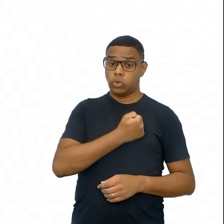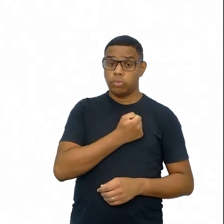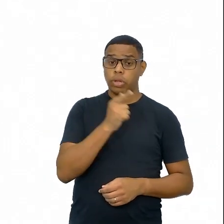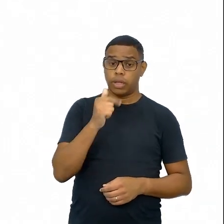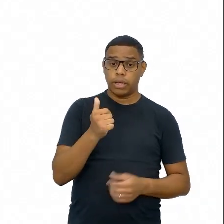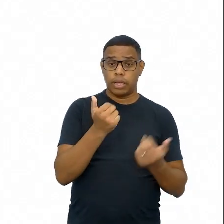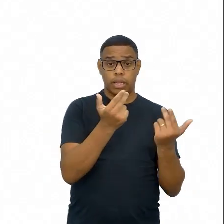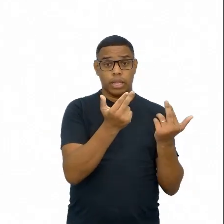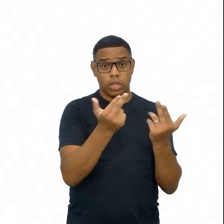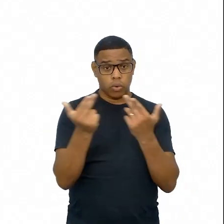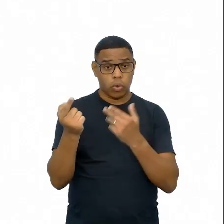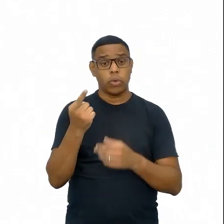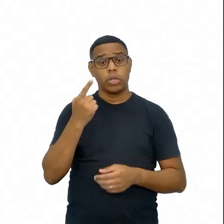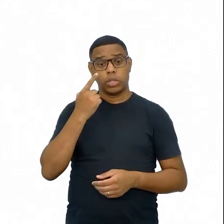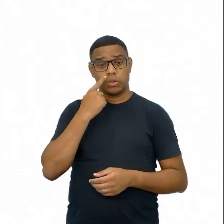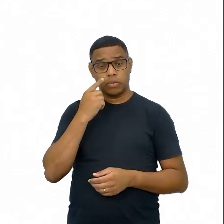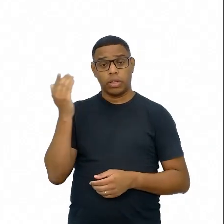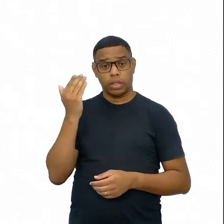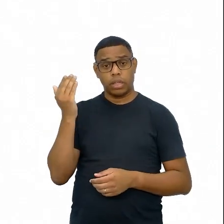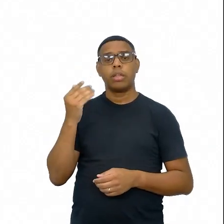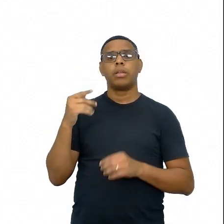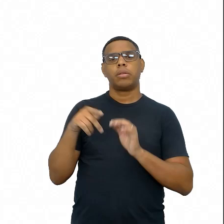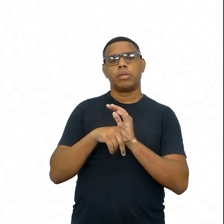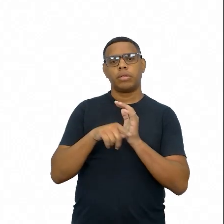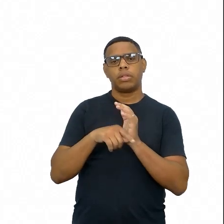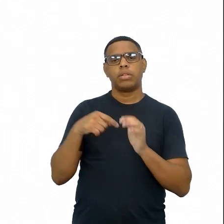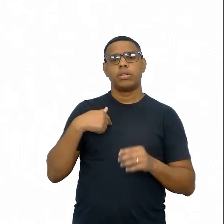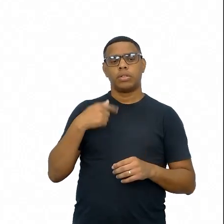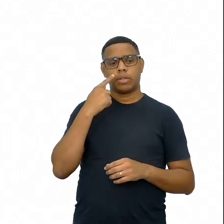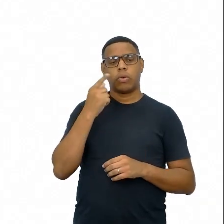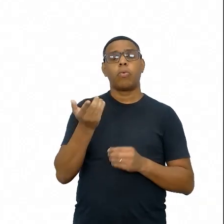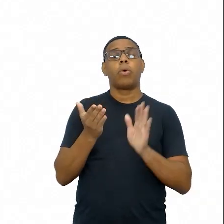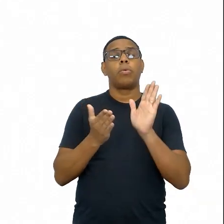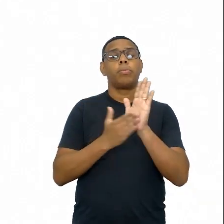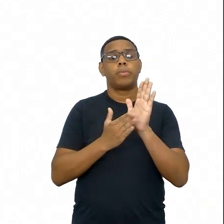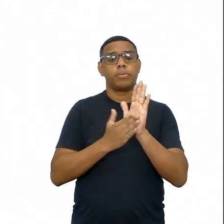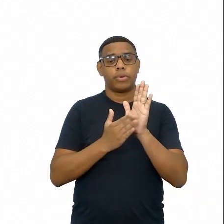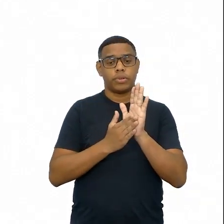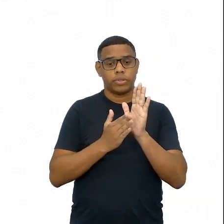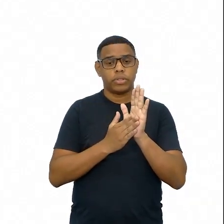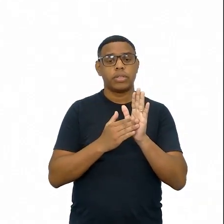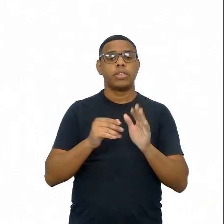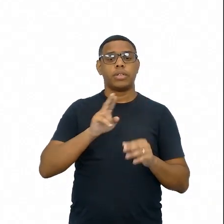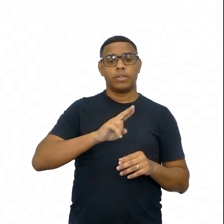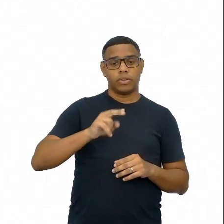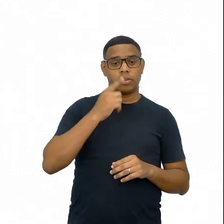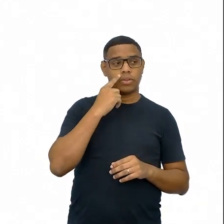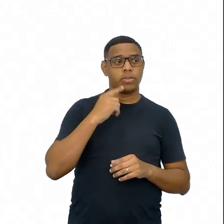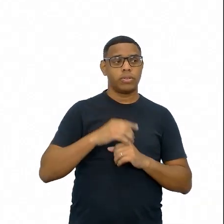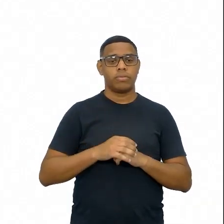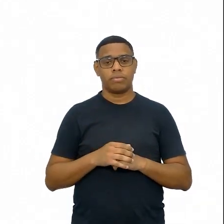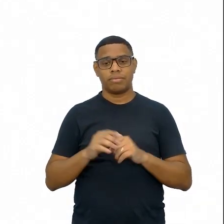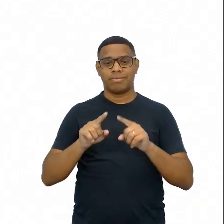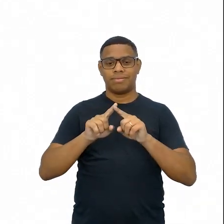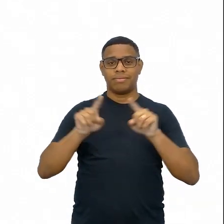estão observando aqui, da dezena de 40. Como aqui, qual é a proposta? Observe os números no quadro